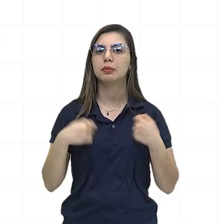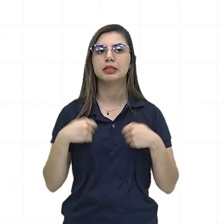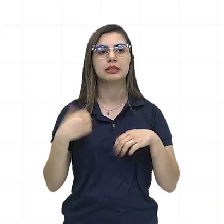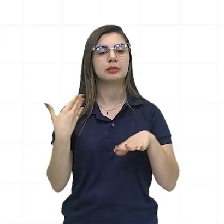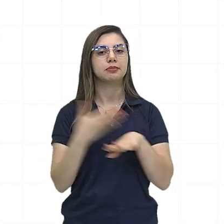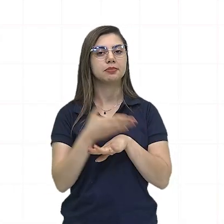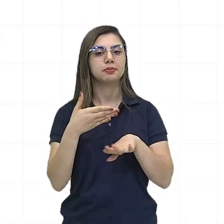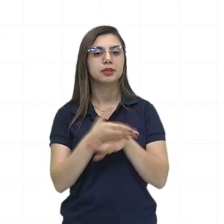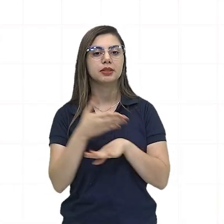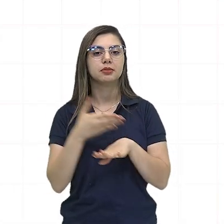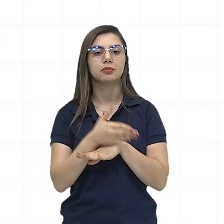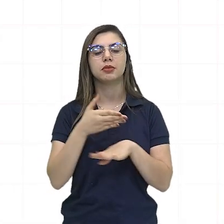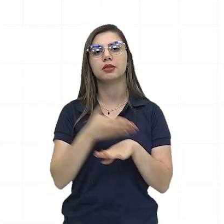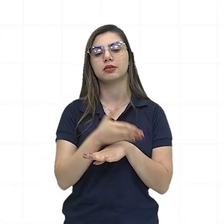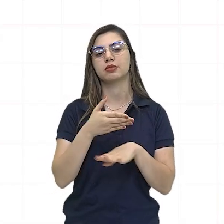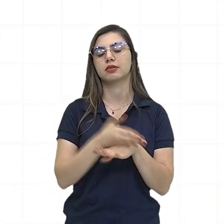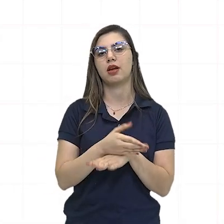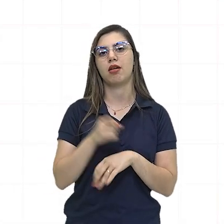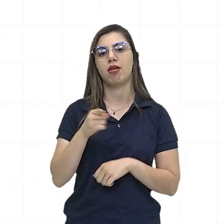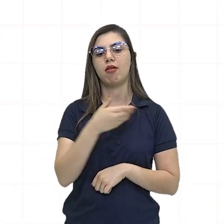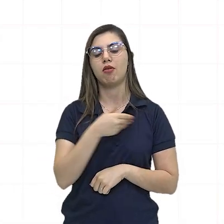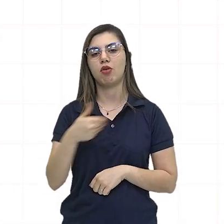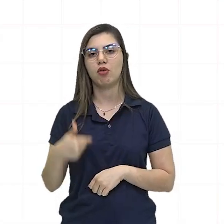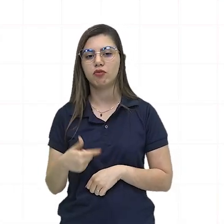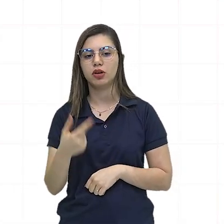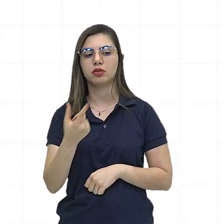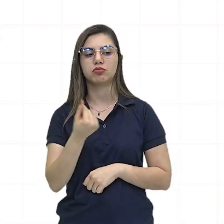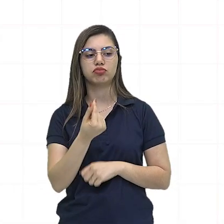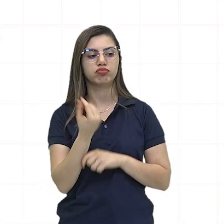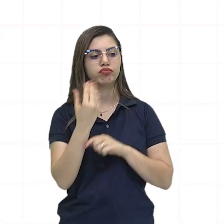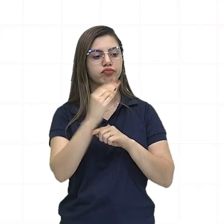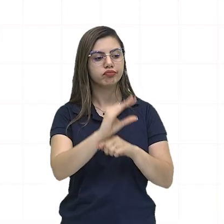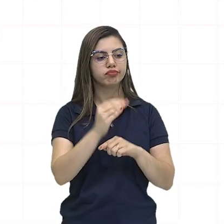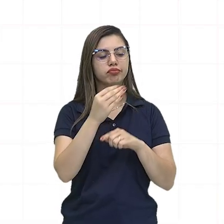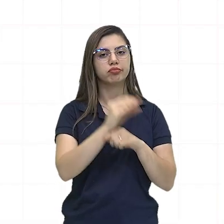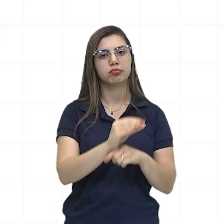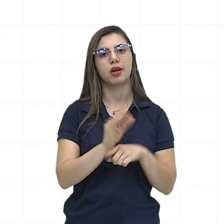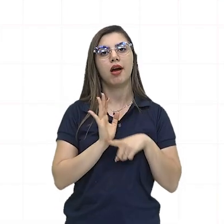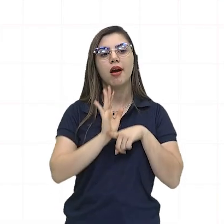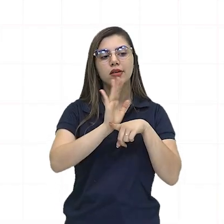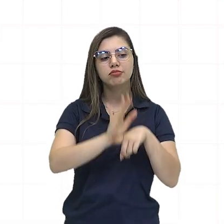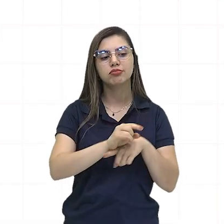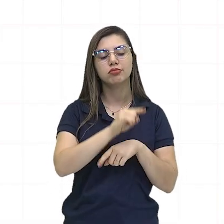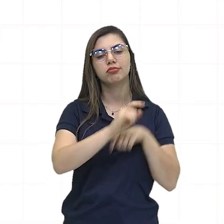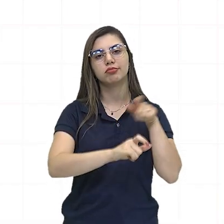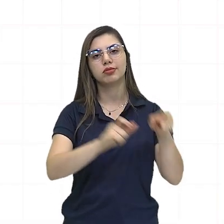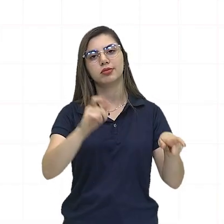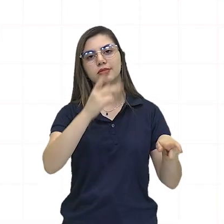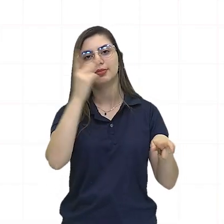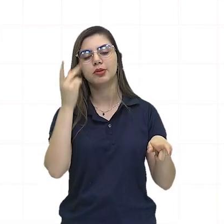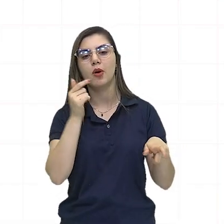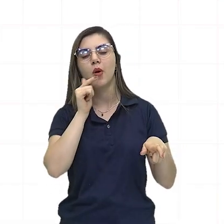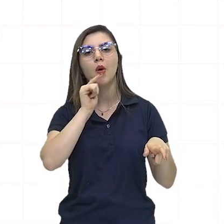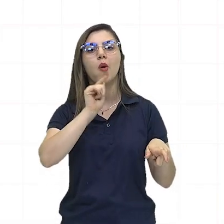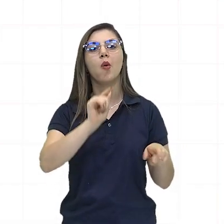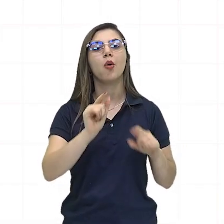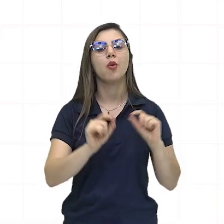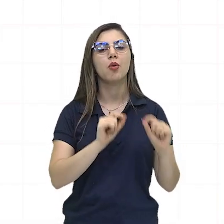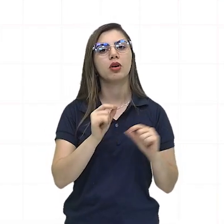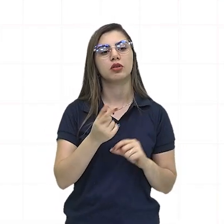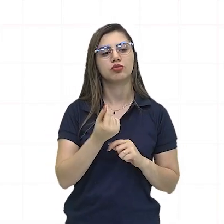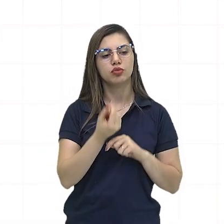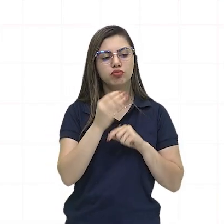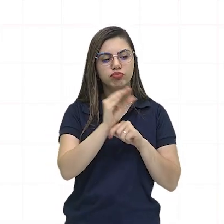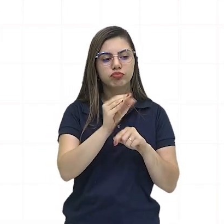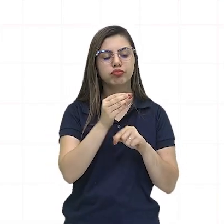participar ali dos créditos que o governo ele destina ali para que esses agricultores eles possam